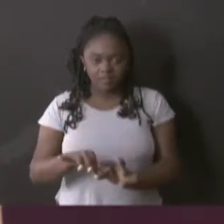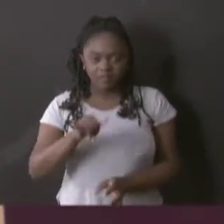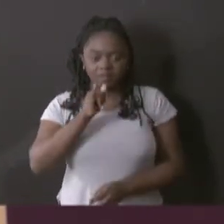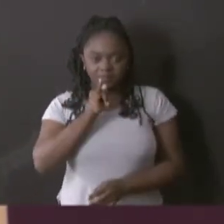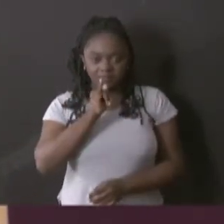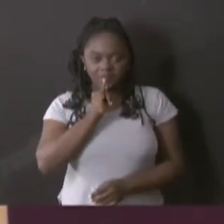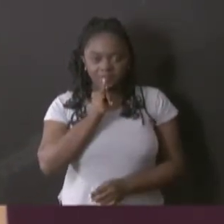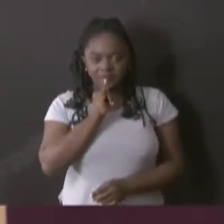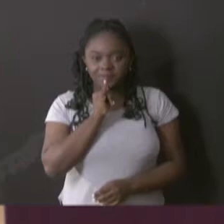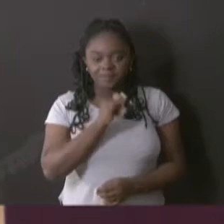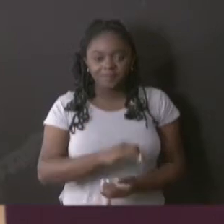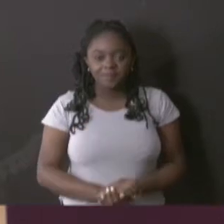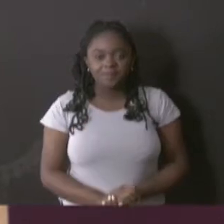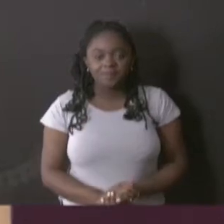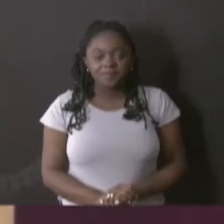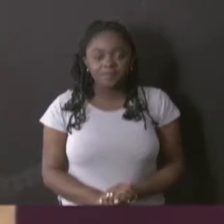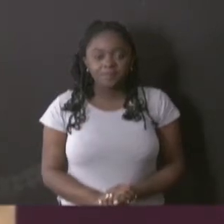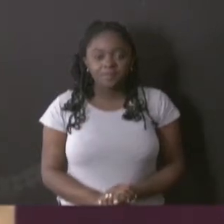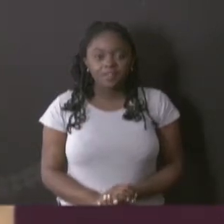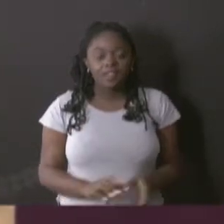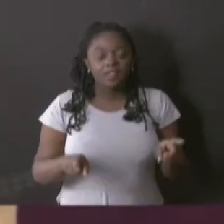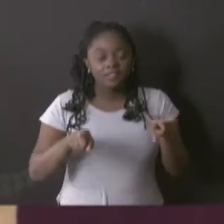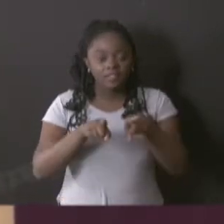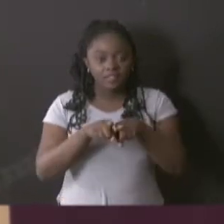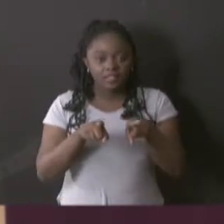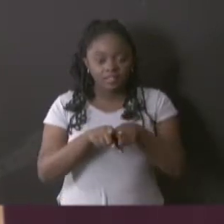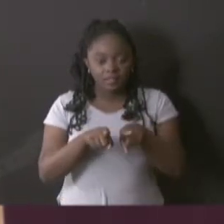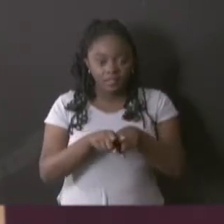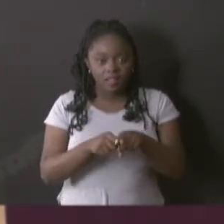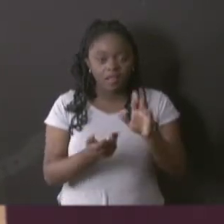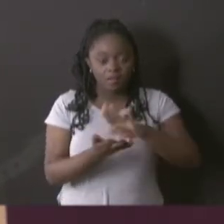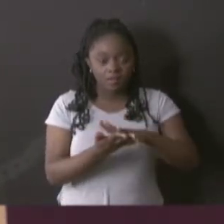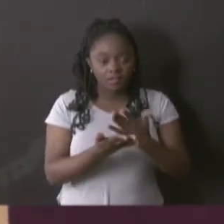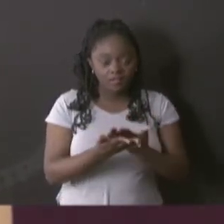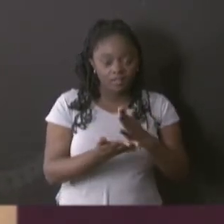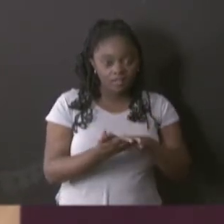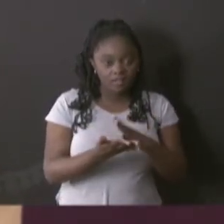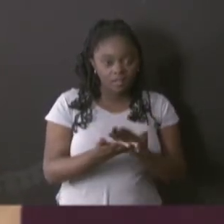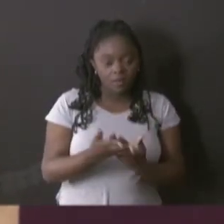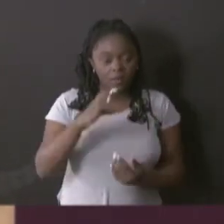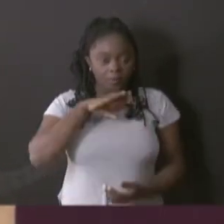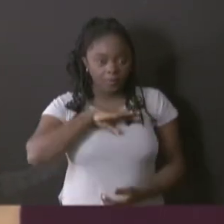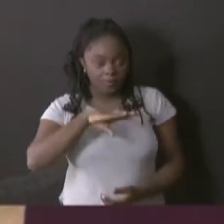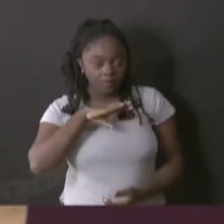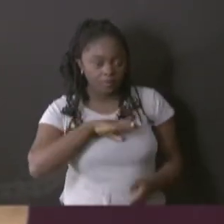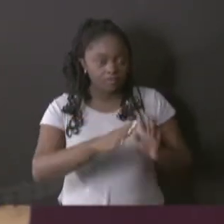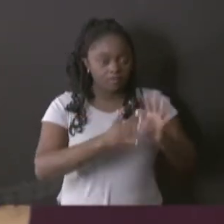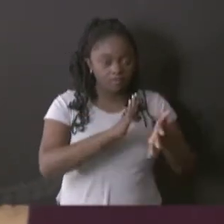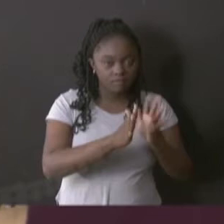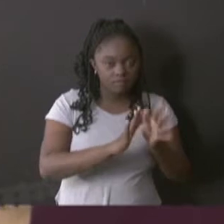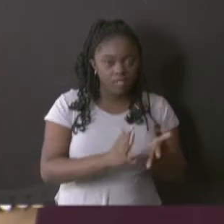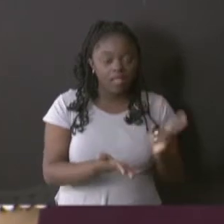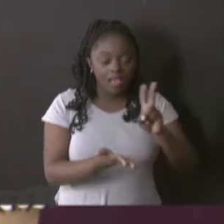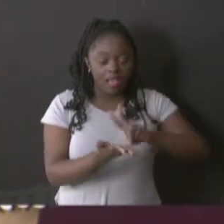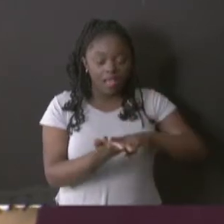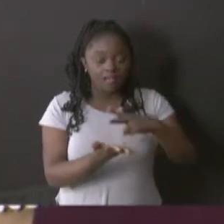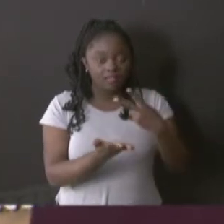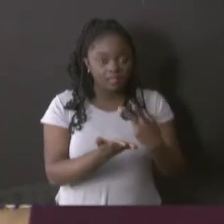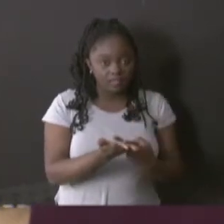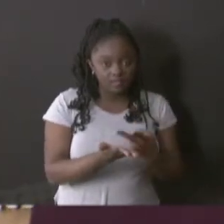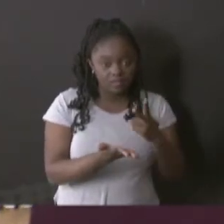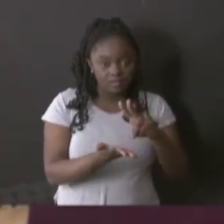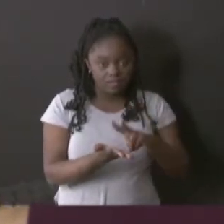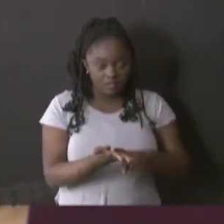exemplo, isso para a interpretação. Português para... Isso. Já a tradução, alguns